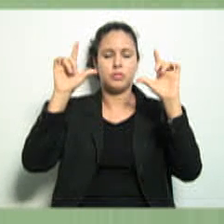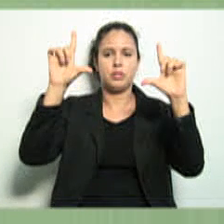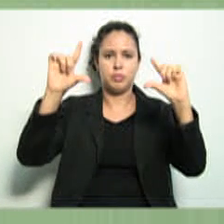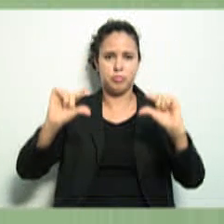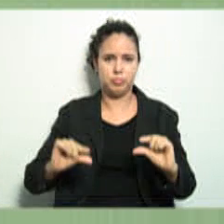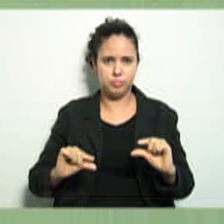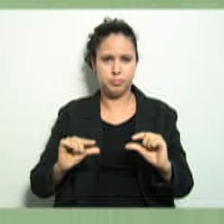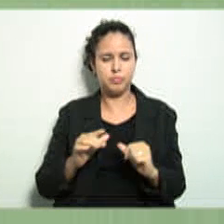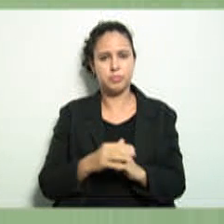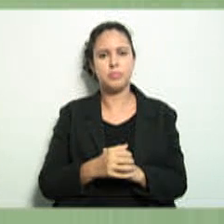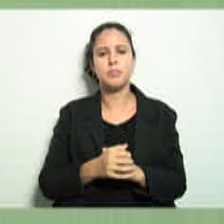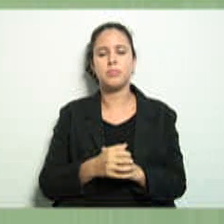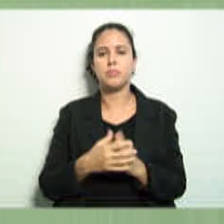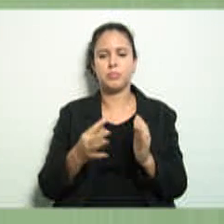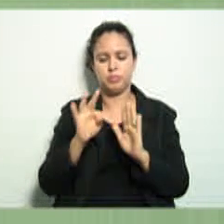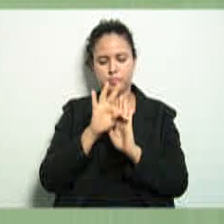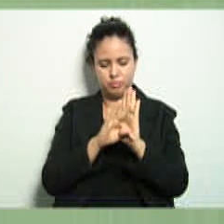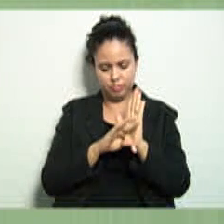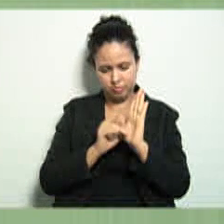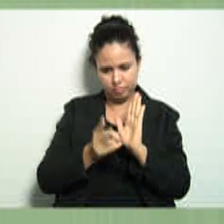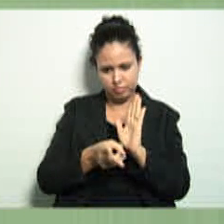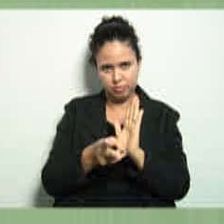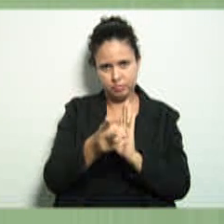Continuando o texto.